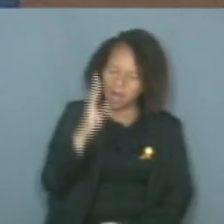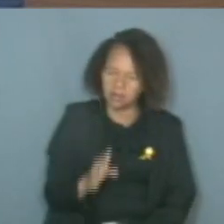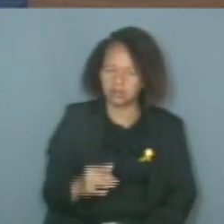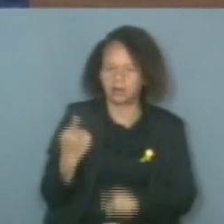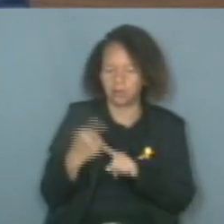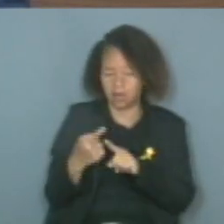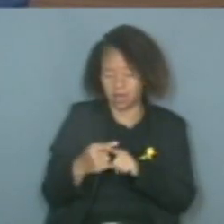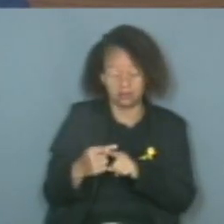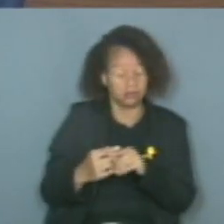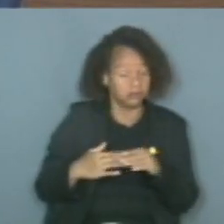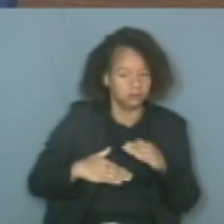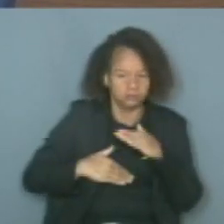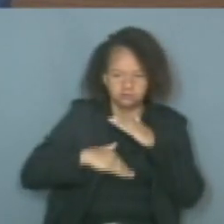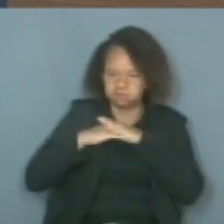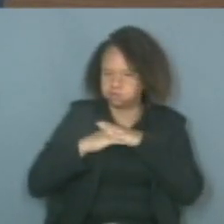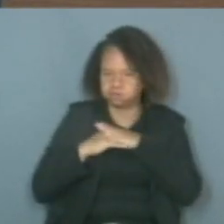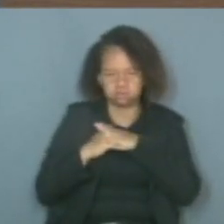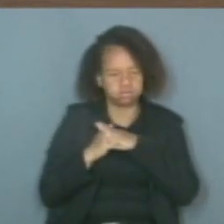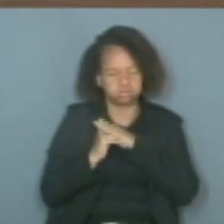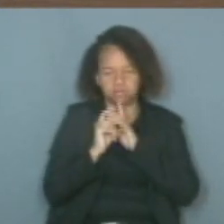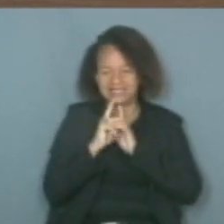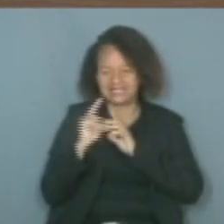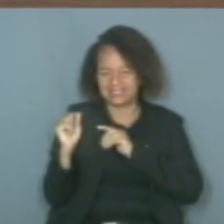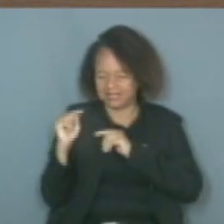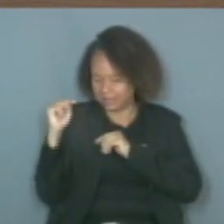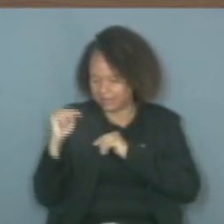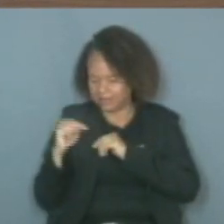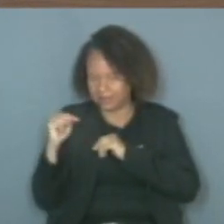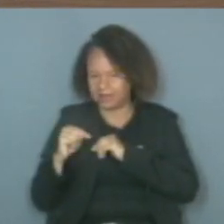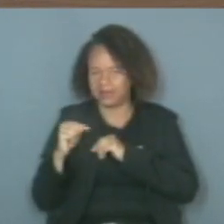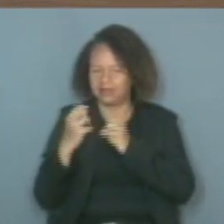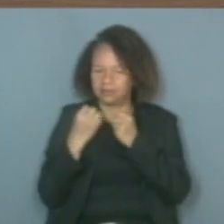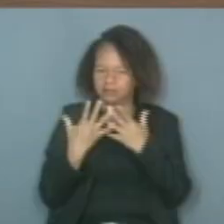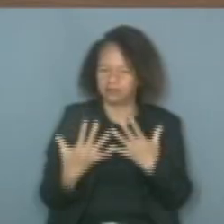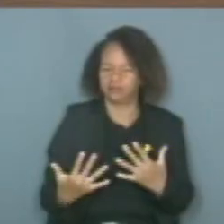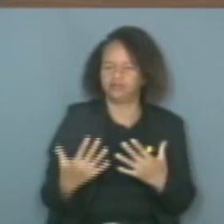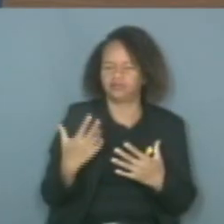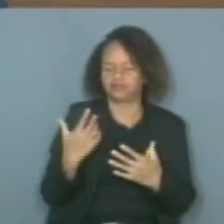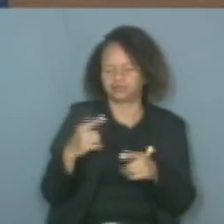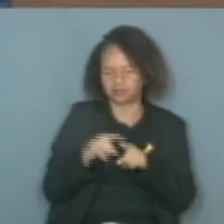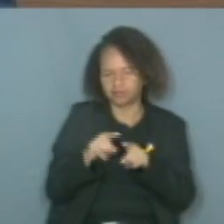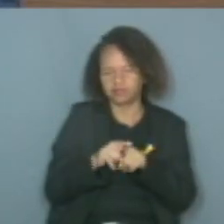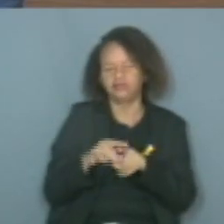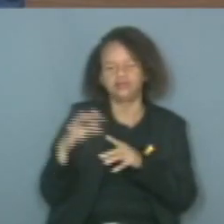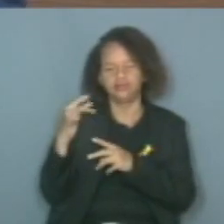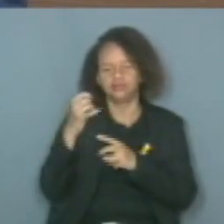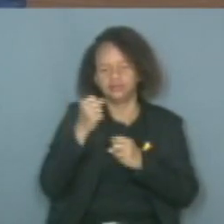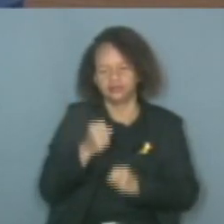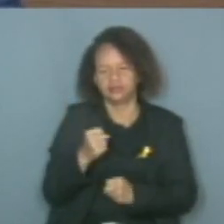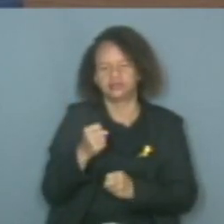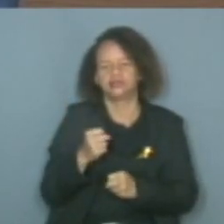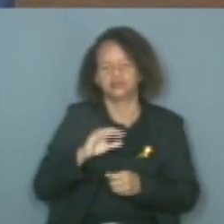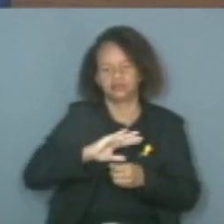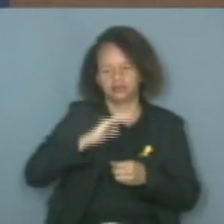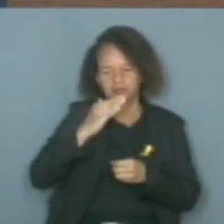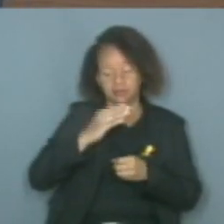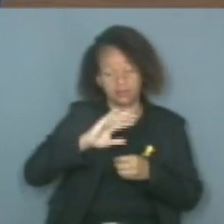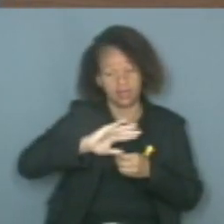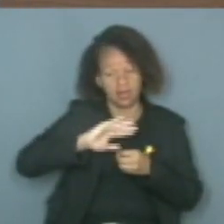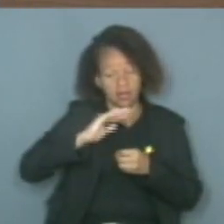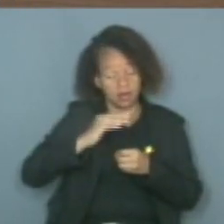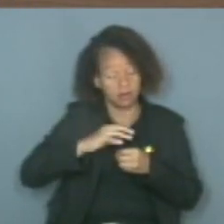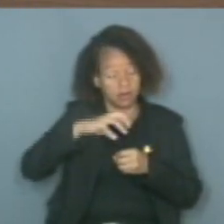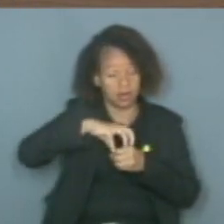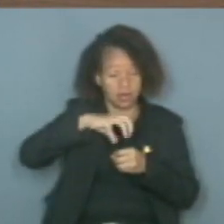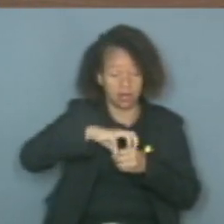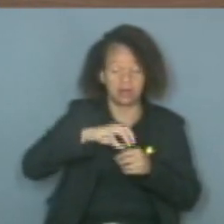porque esses absurdos saem daqui, saem dos plenários da Casa dos Poderes, como câmaras de vereadores, como